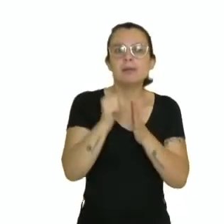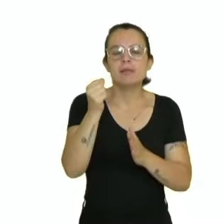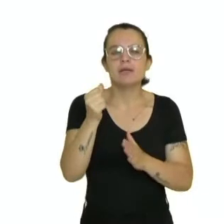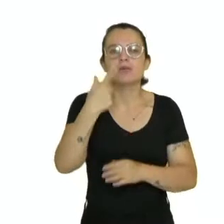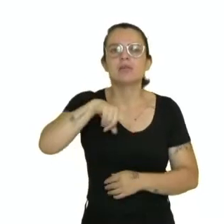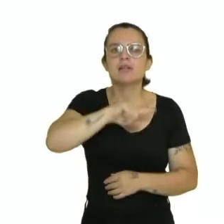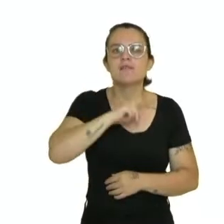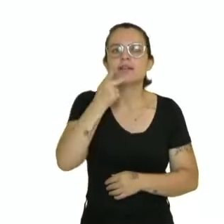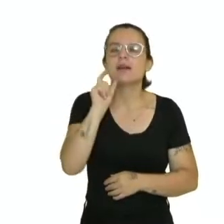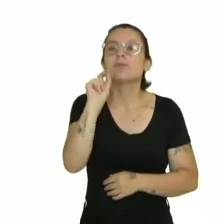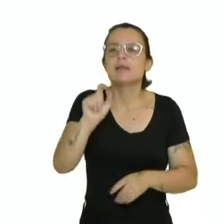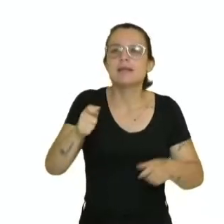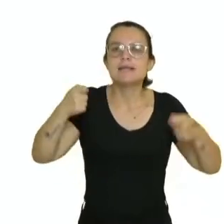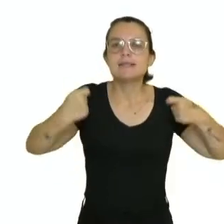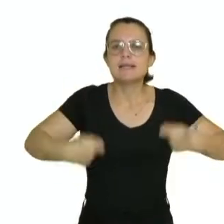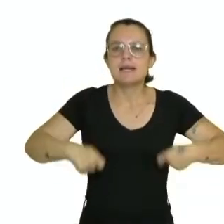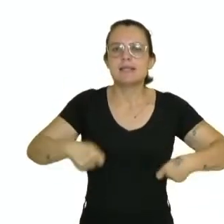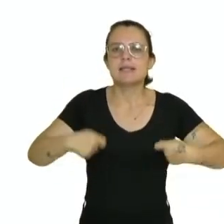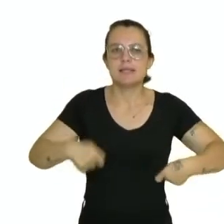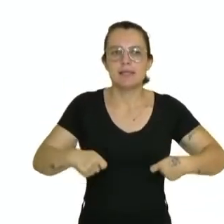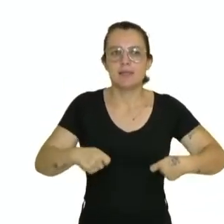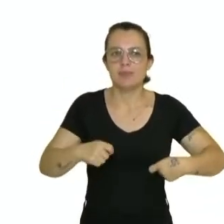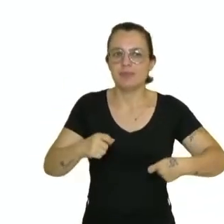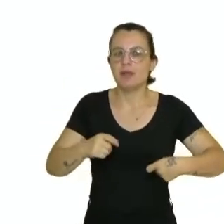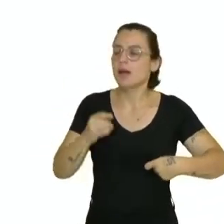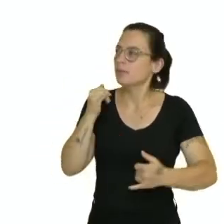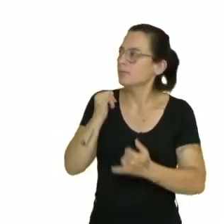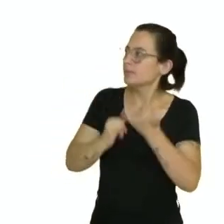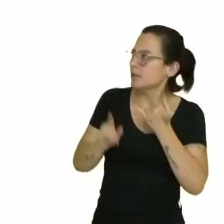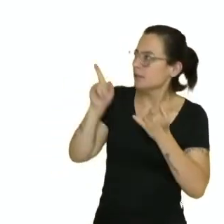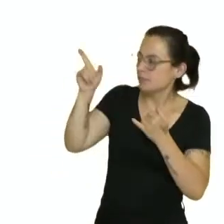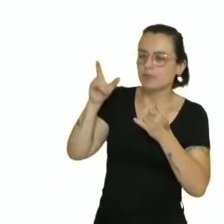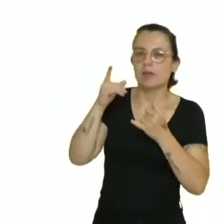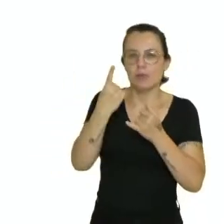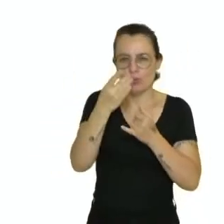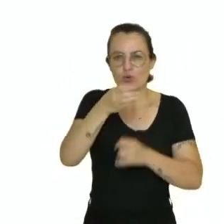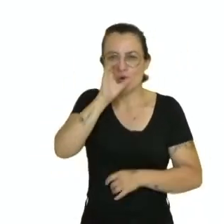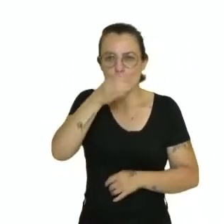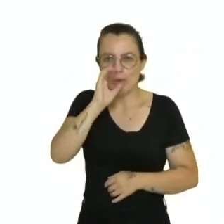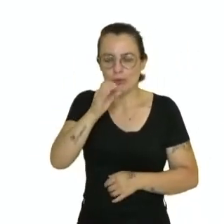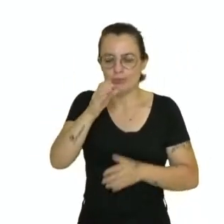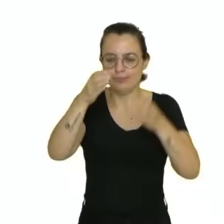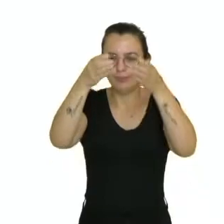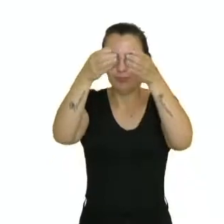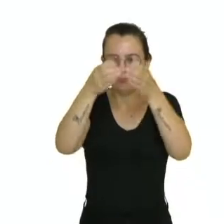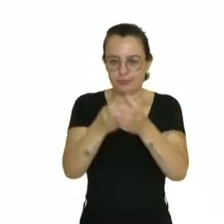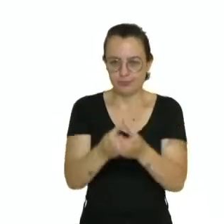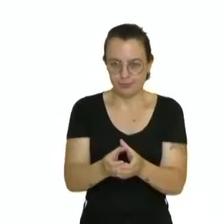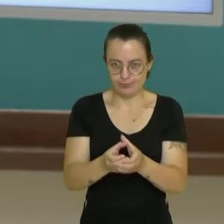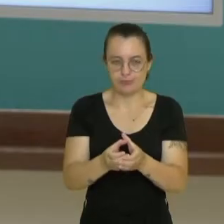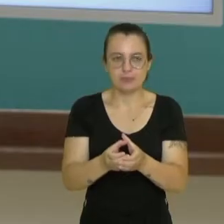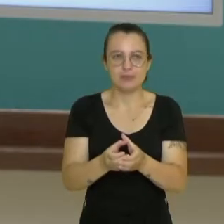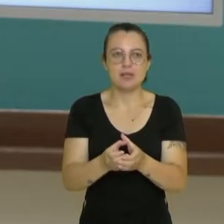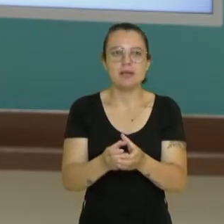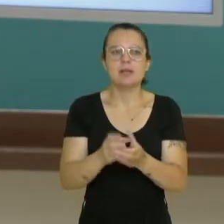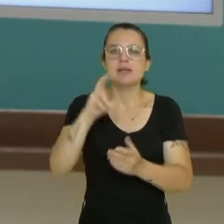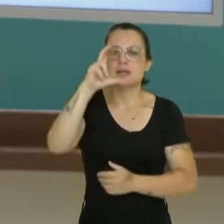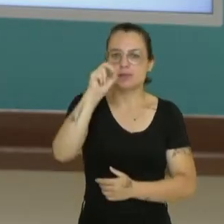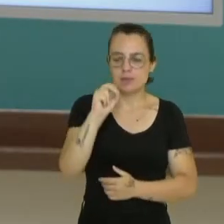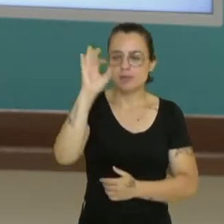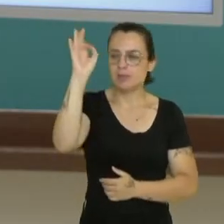das necessidades. Aqui nós temos como se fosse um copo, onde 50% são das necessidades básicas, as